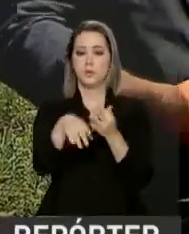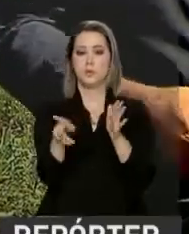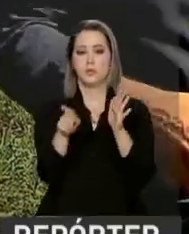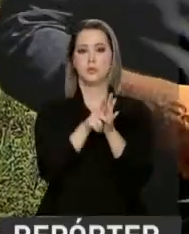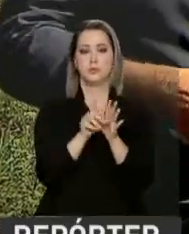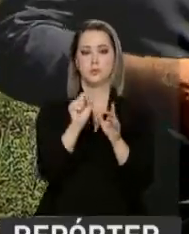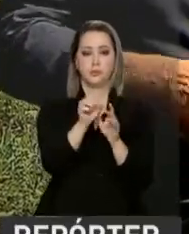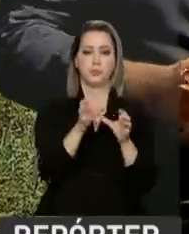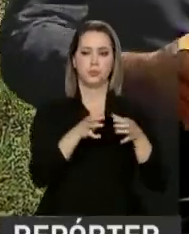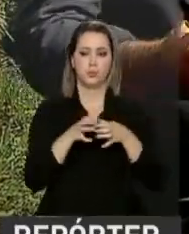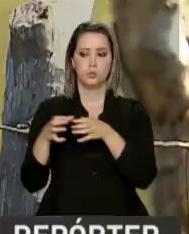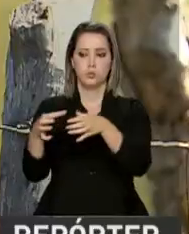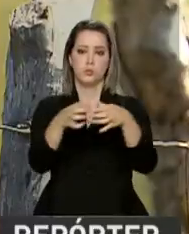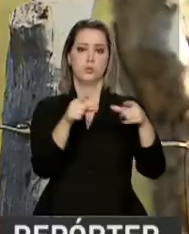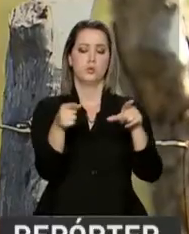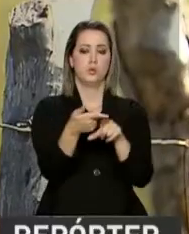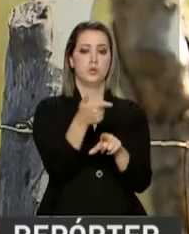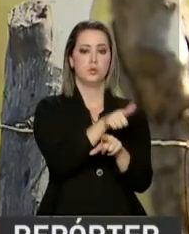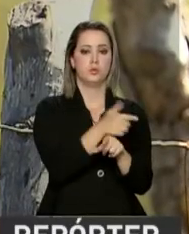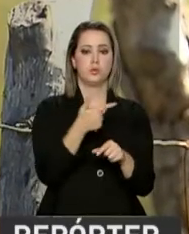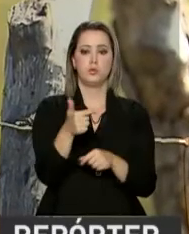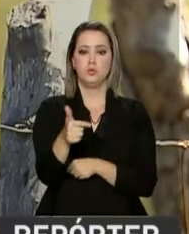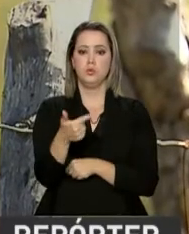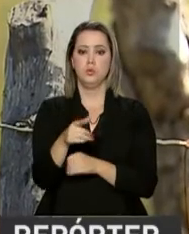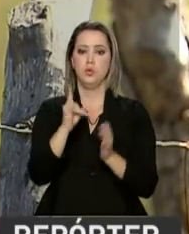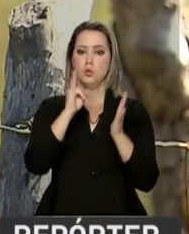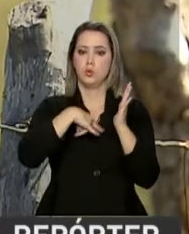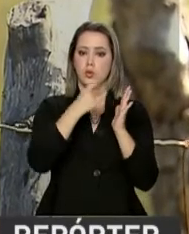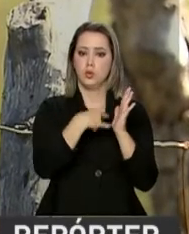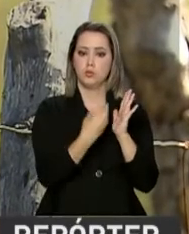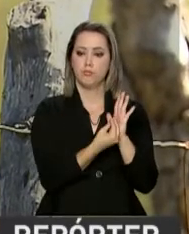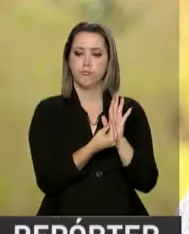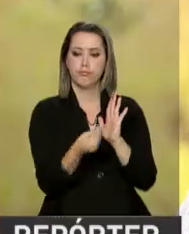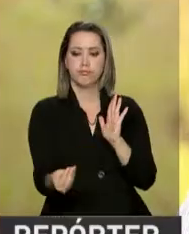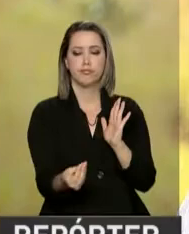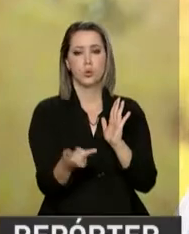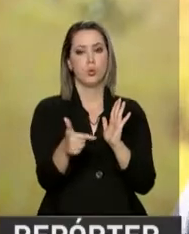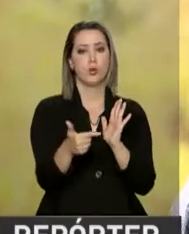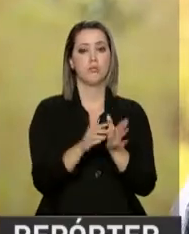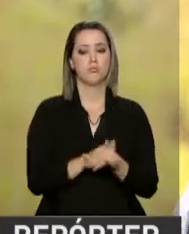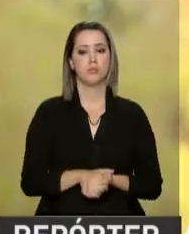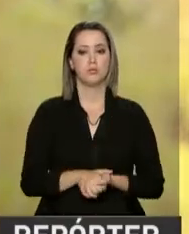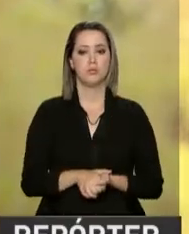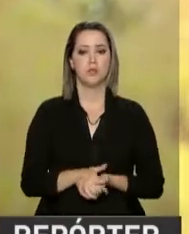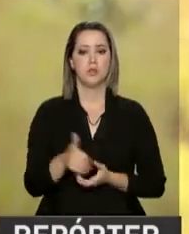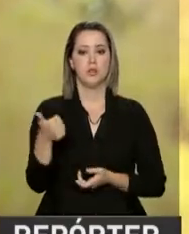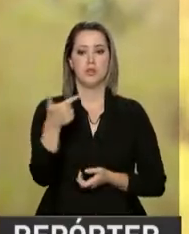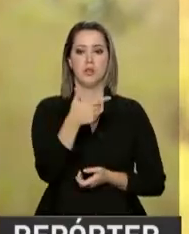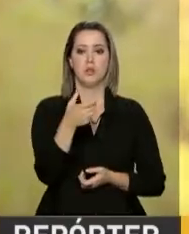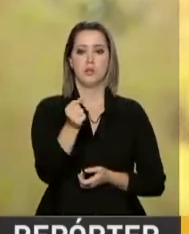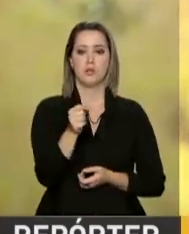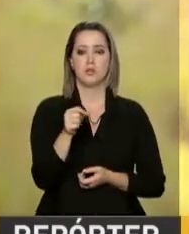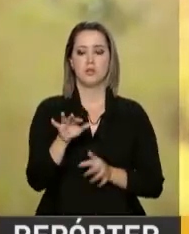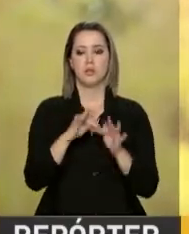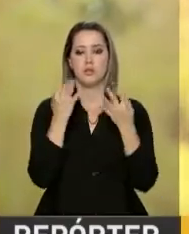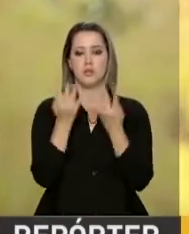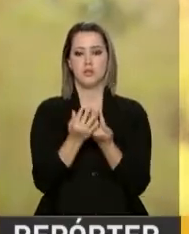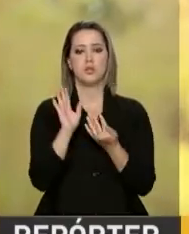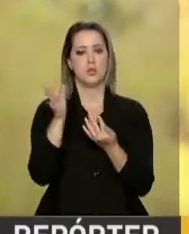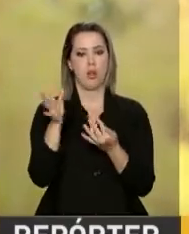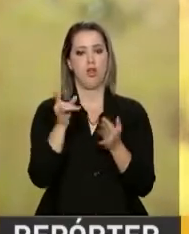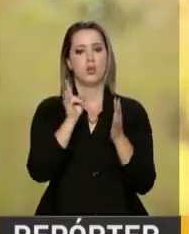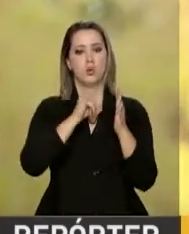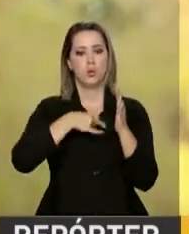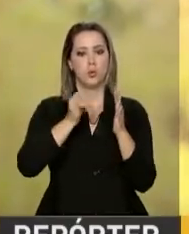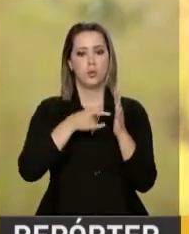outros produtores no local ele ainda não tem a escritura das terras uma 120 famílias a titular da algumas dessas família